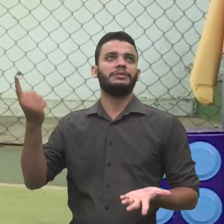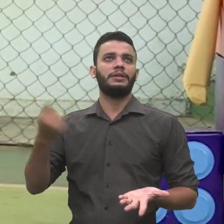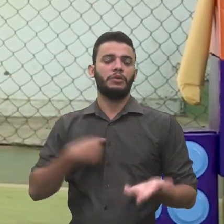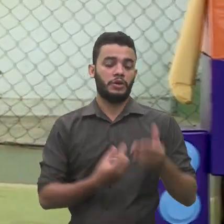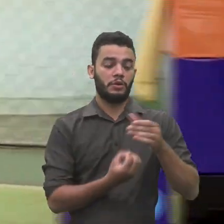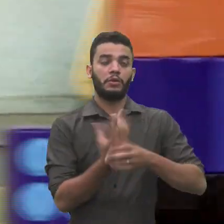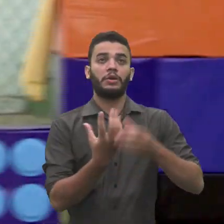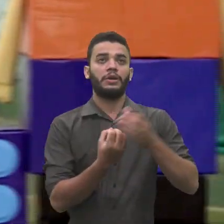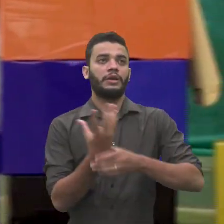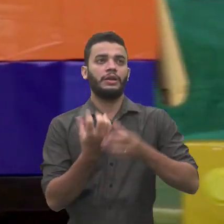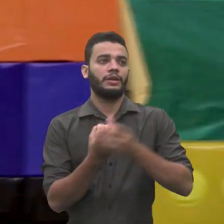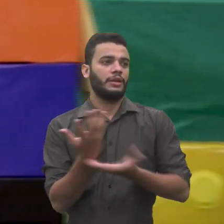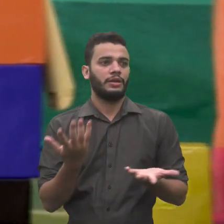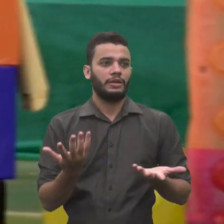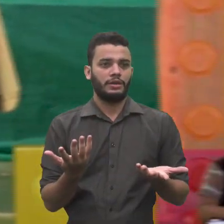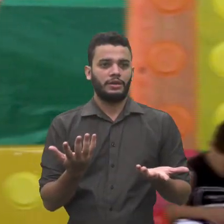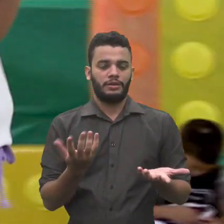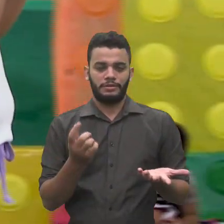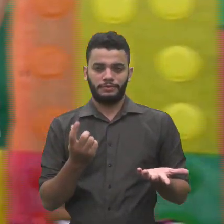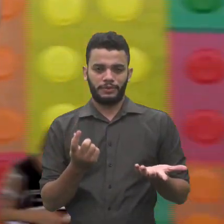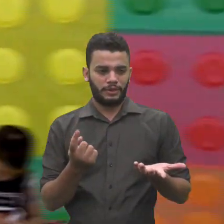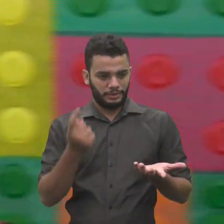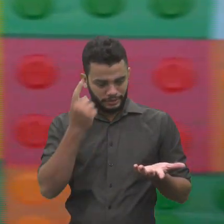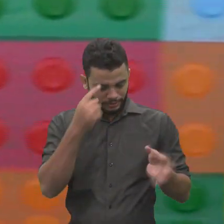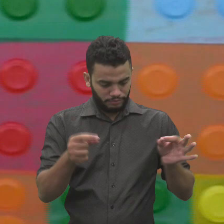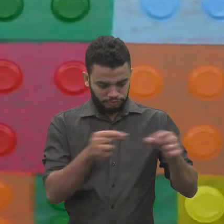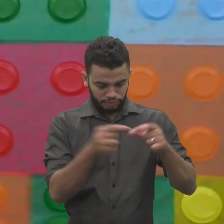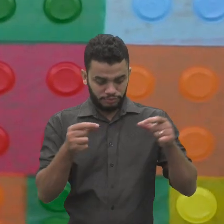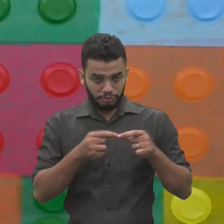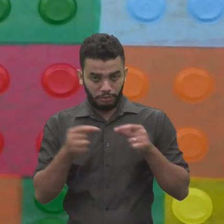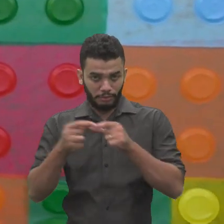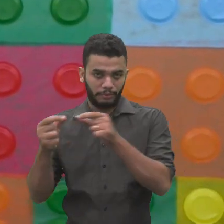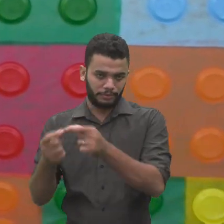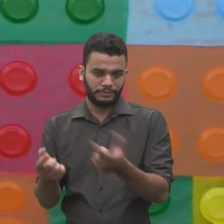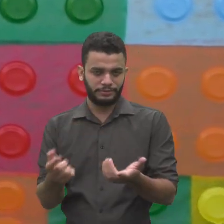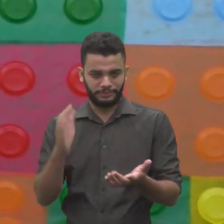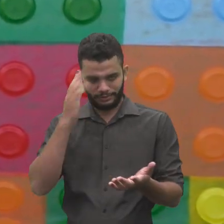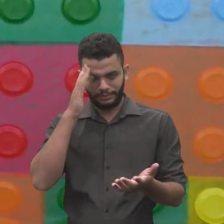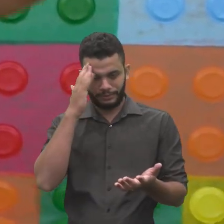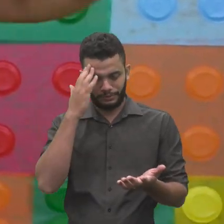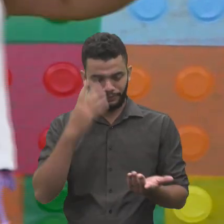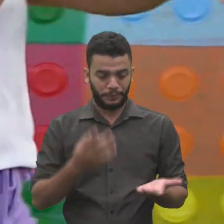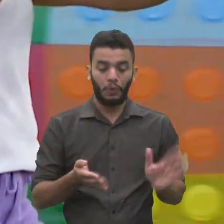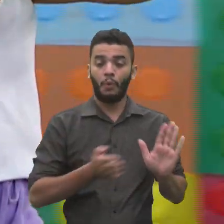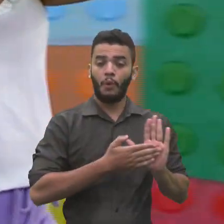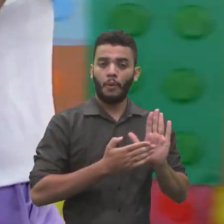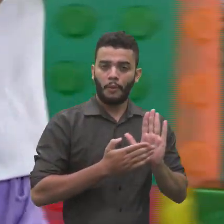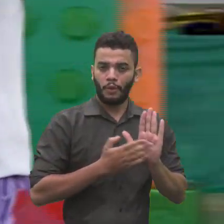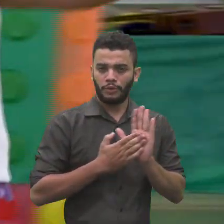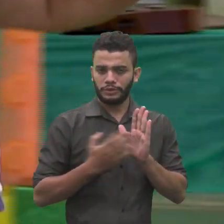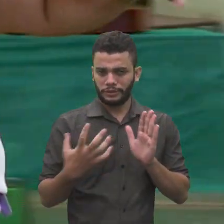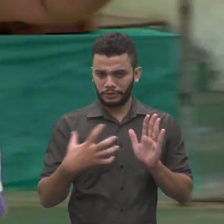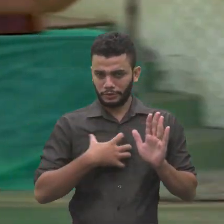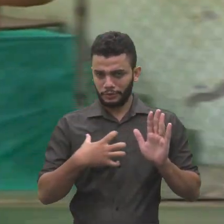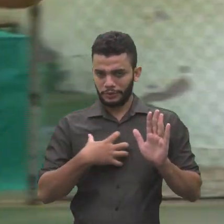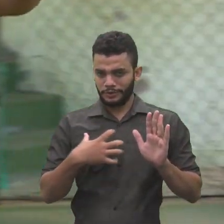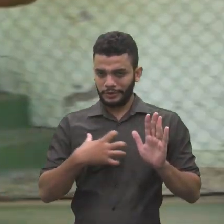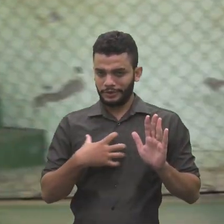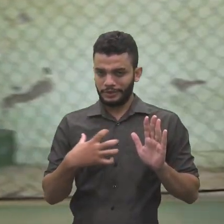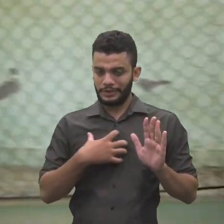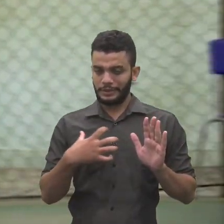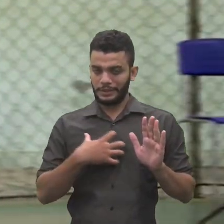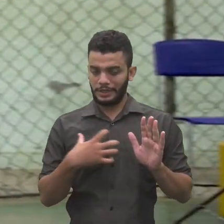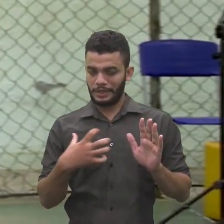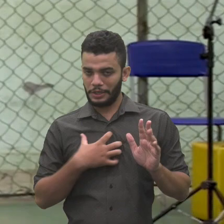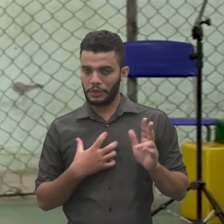Assim também é o nosso projeto institucional. Cada um daquelas pecinhas ali, ó, significa e simboliza